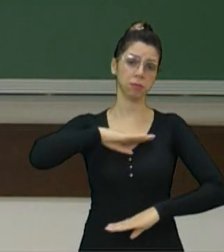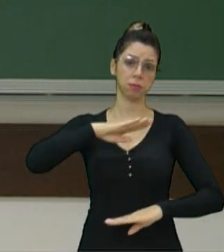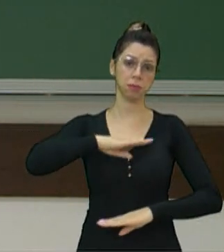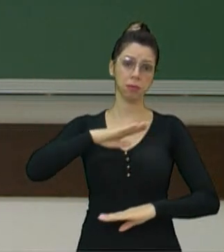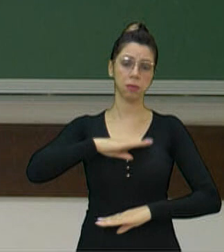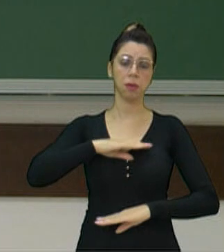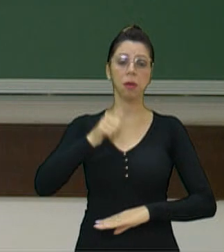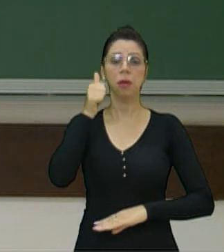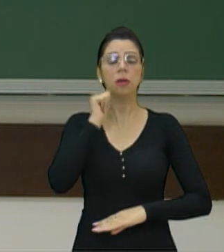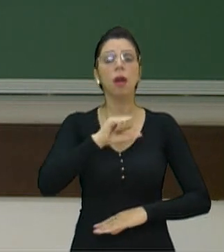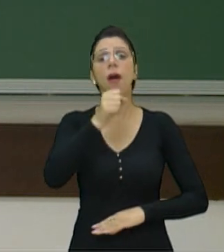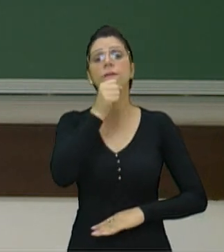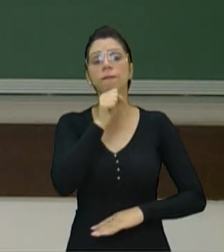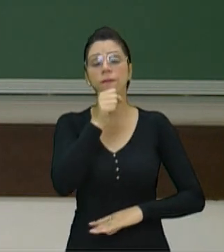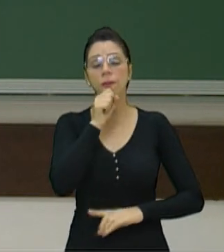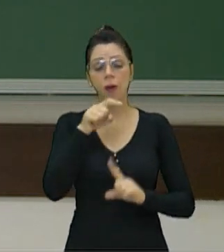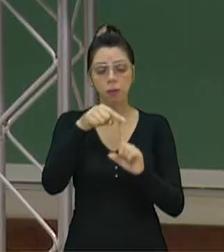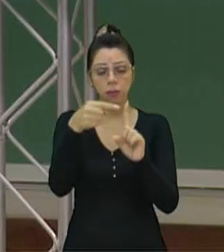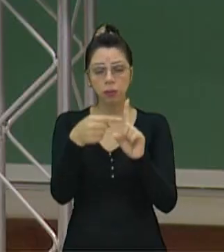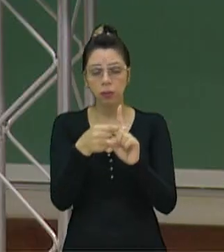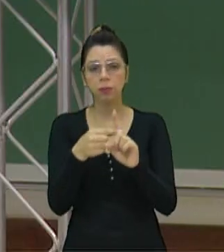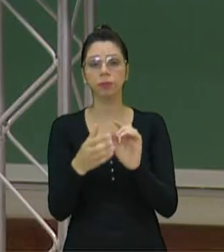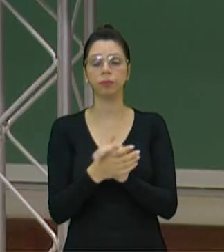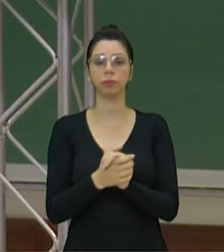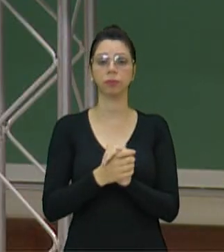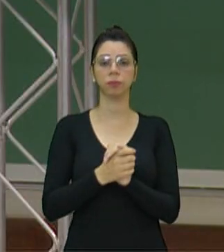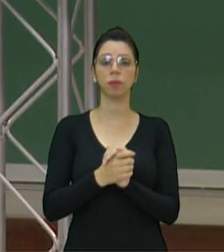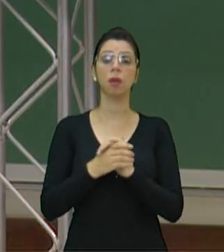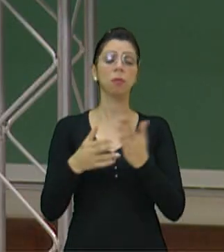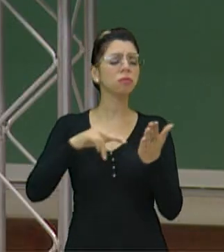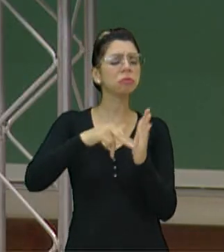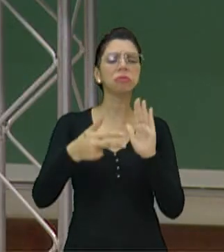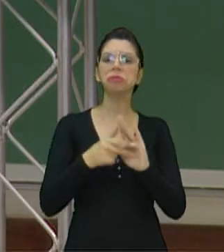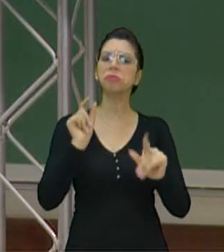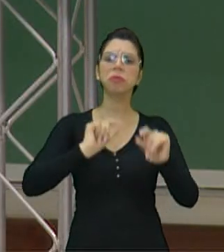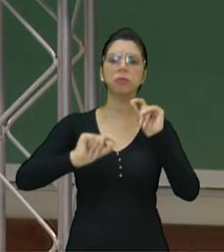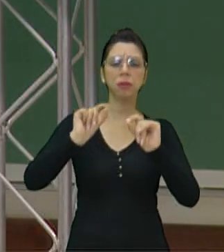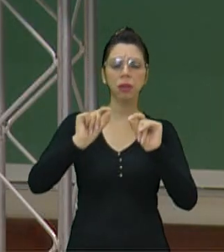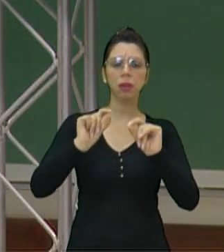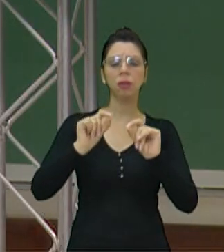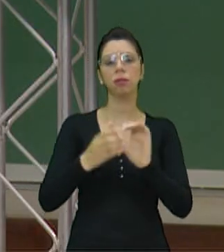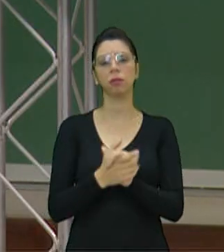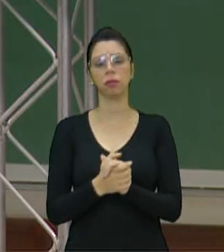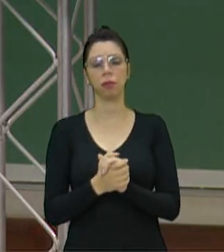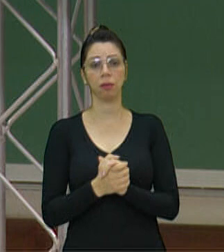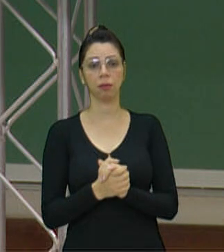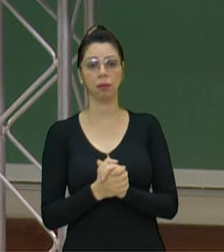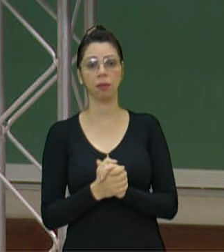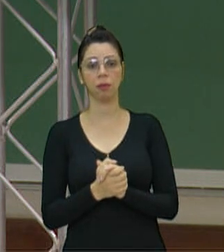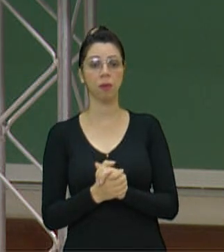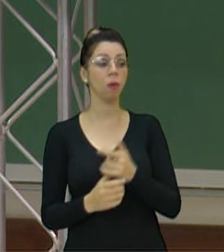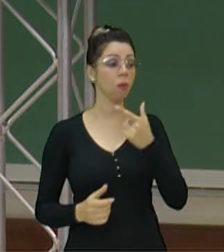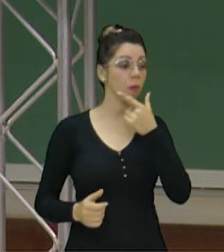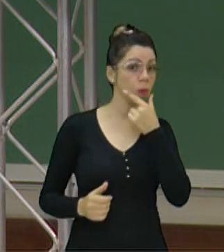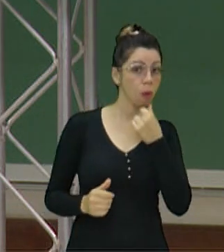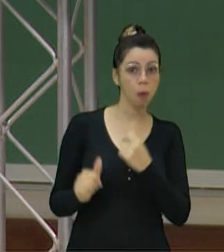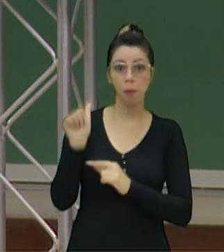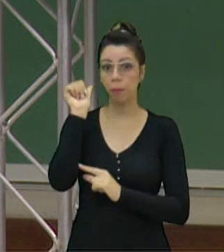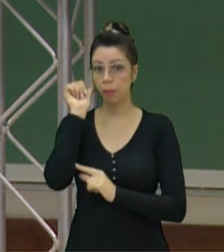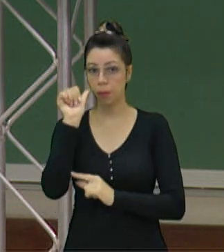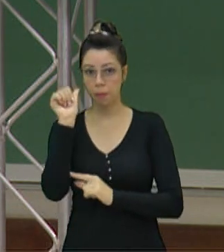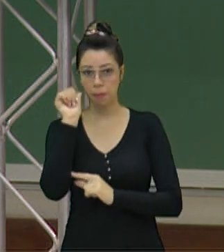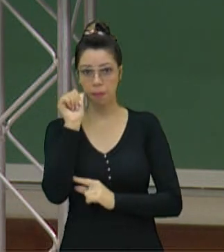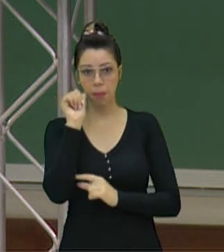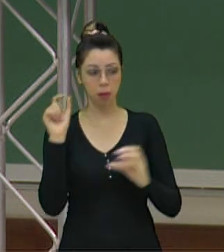neto, né? Ou seja, é feita a fusão dos gametas em laboratório do pai e a mãe biológico e é implantado no útero da